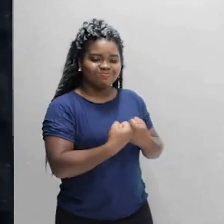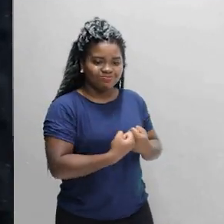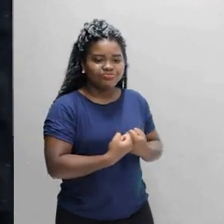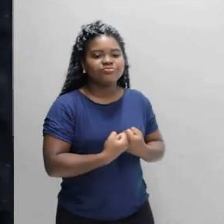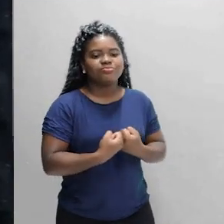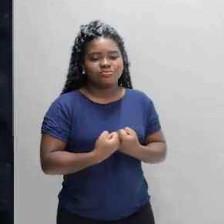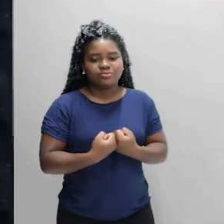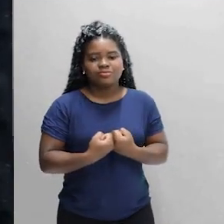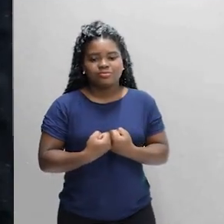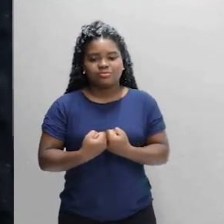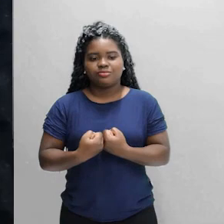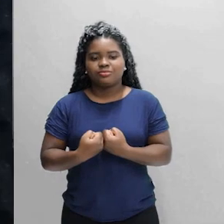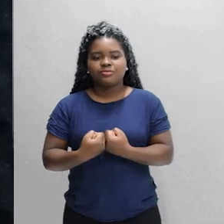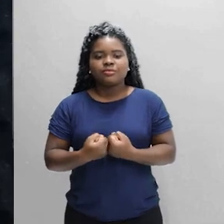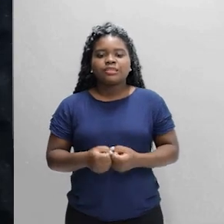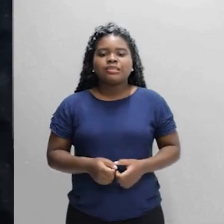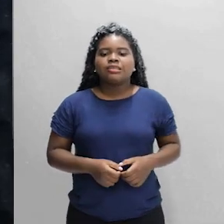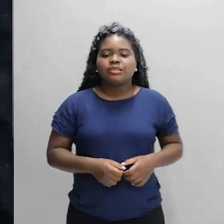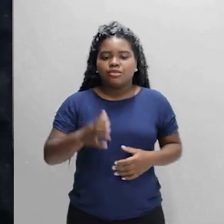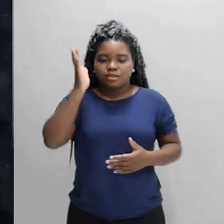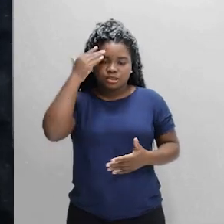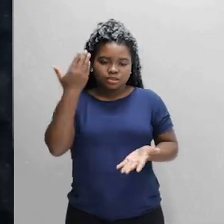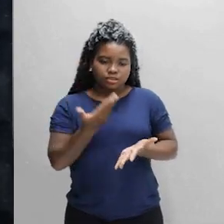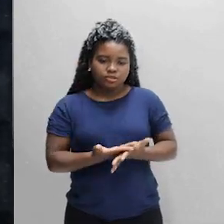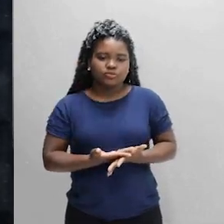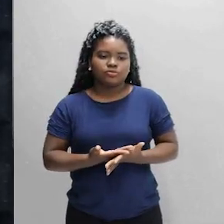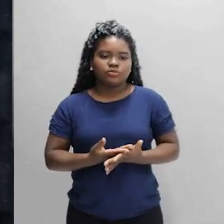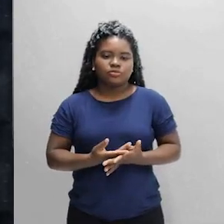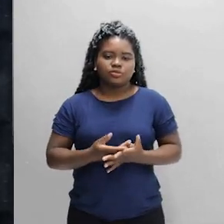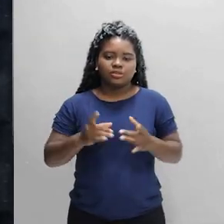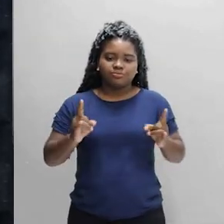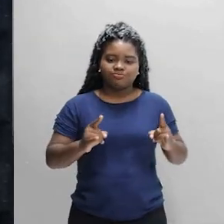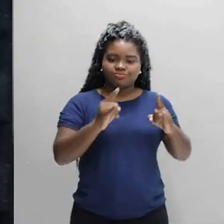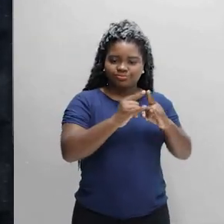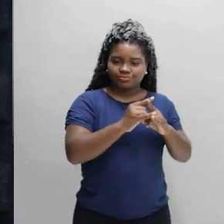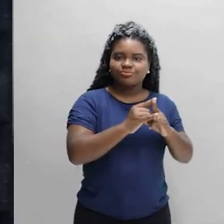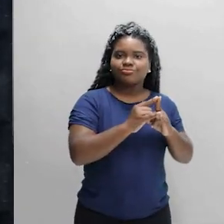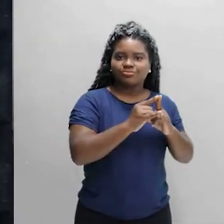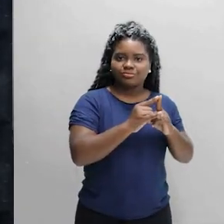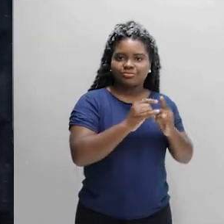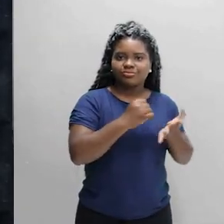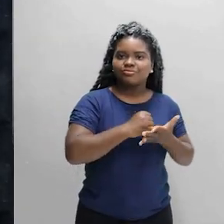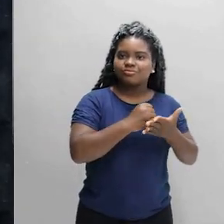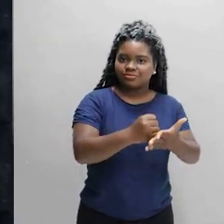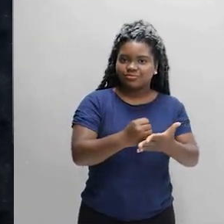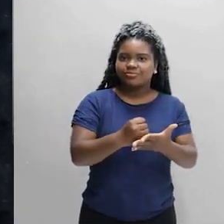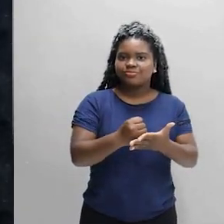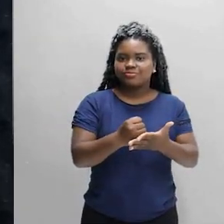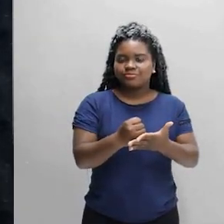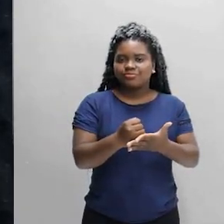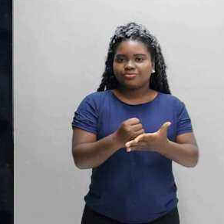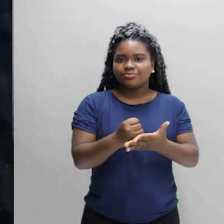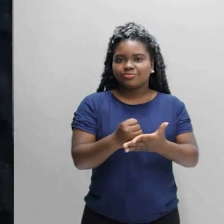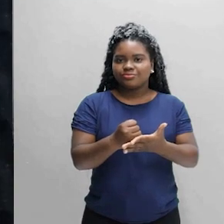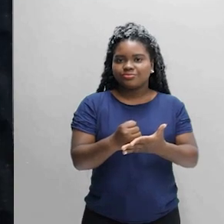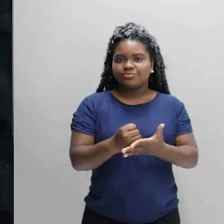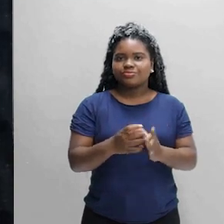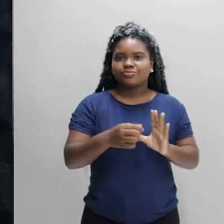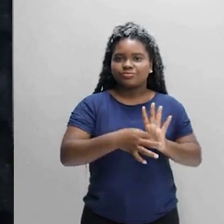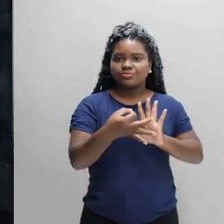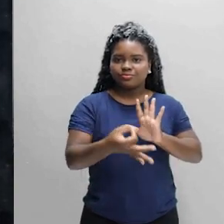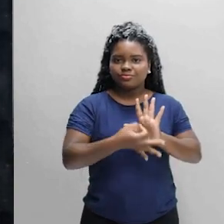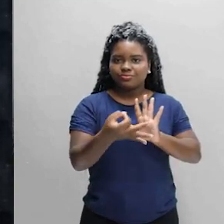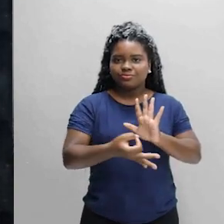arranjo institucional para se chegar a determinadas decisões políticas. Ele sugere a redução da